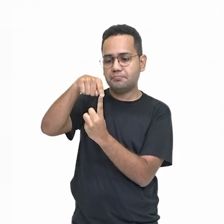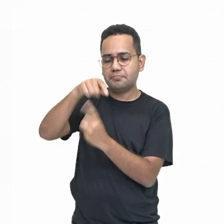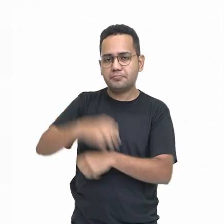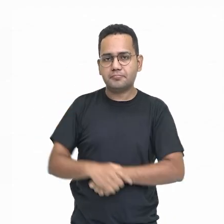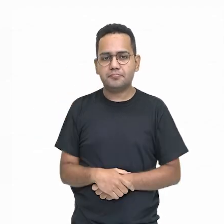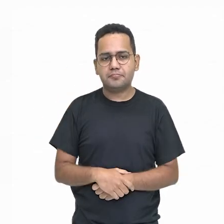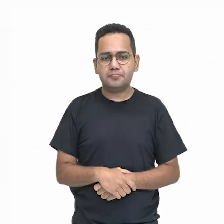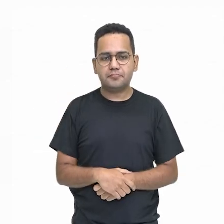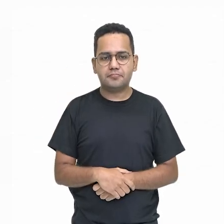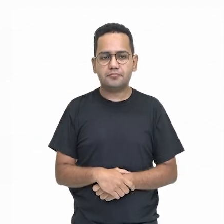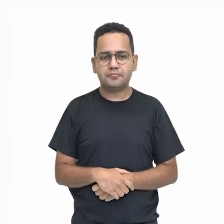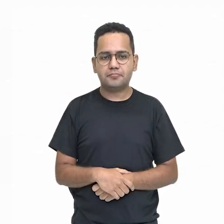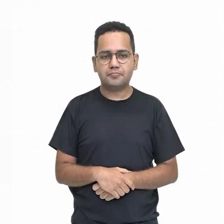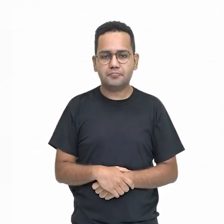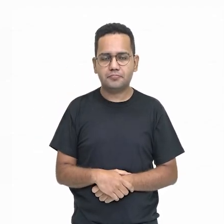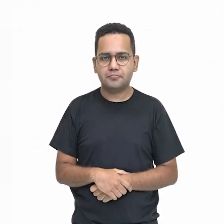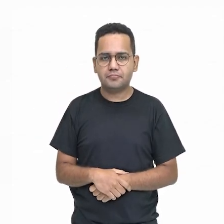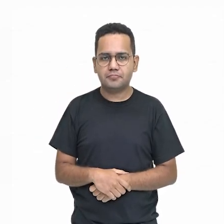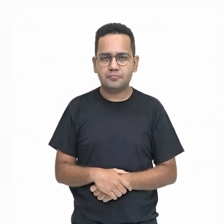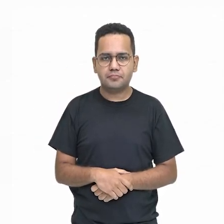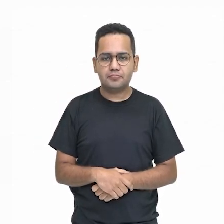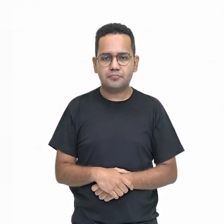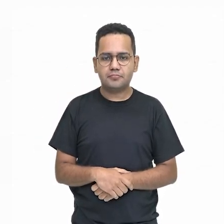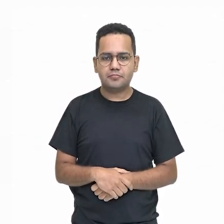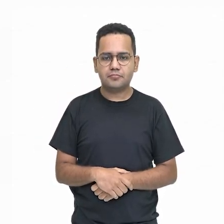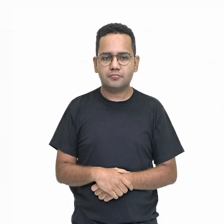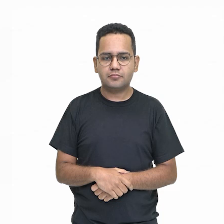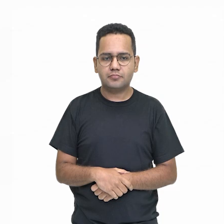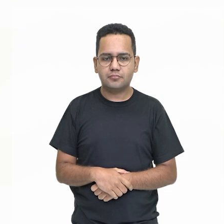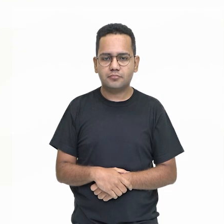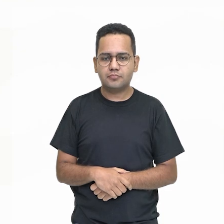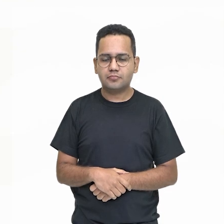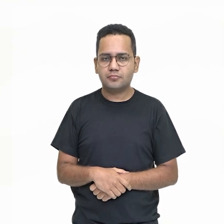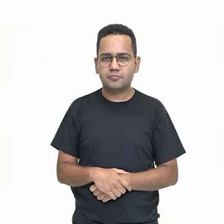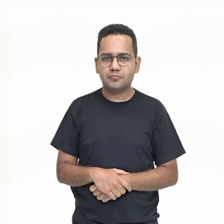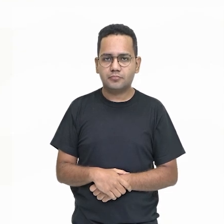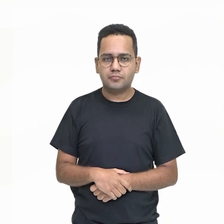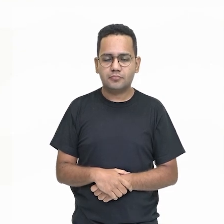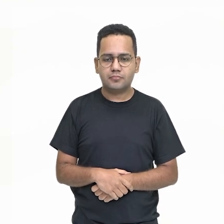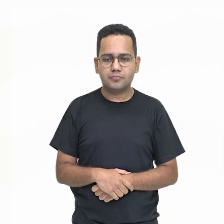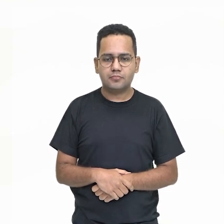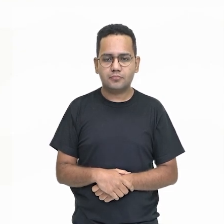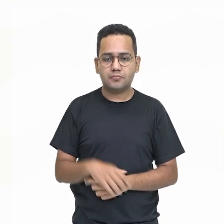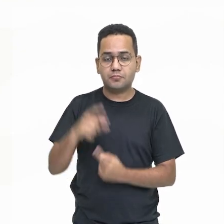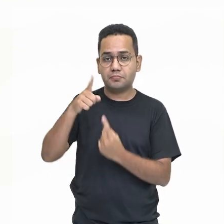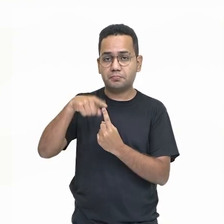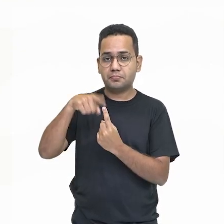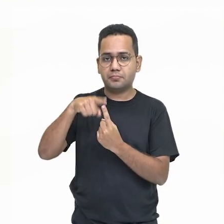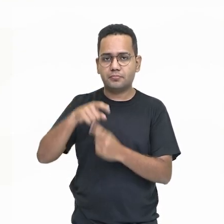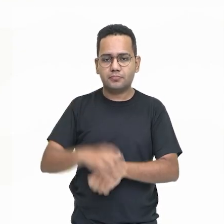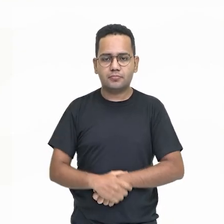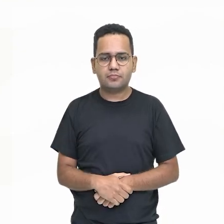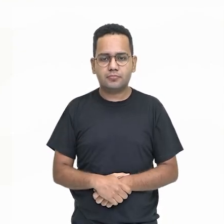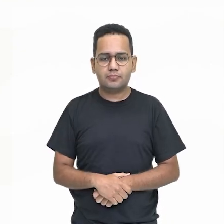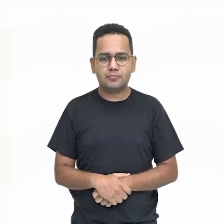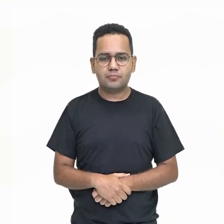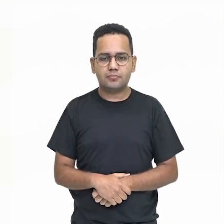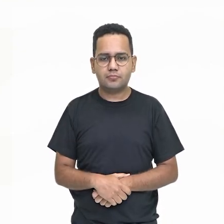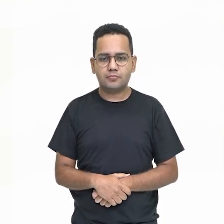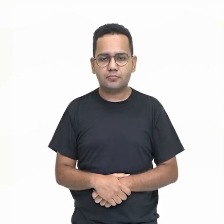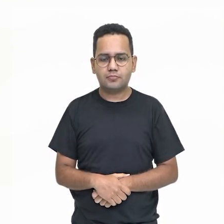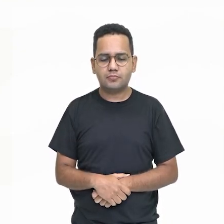na condução térmica, no nosso cotidiano, você observa aqui, neste caso, ó,